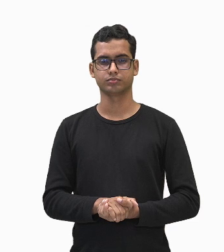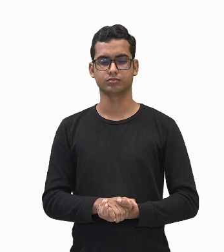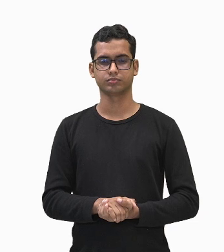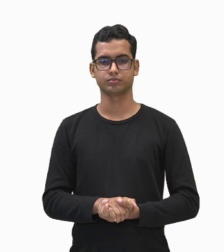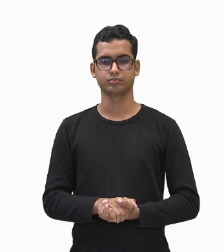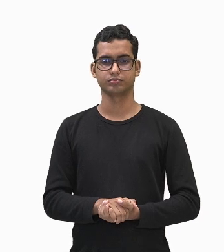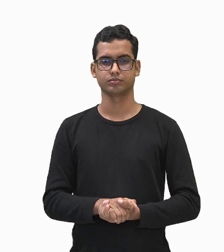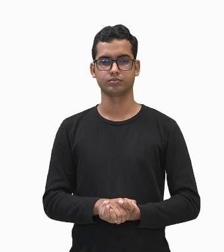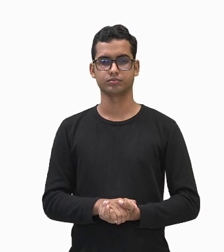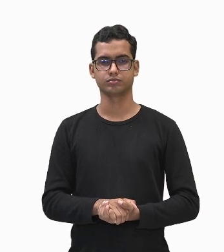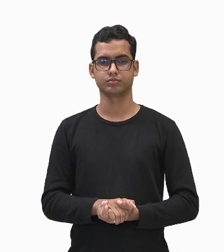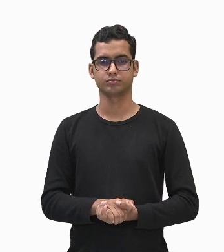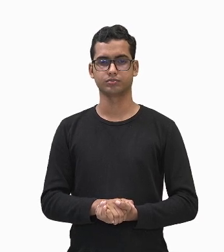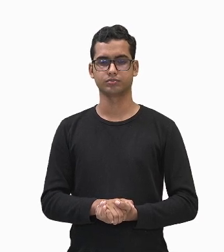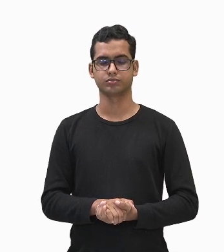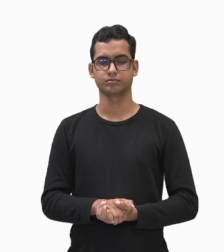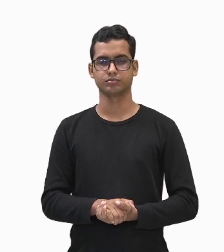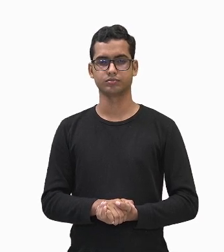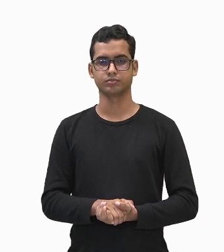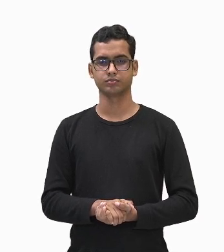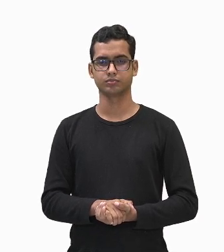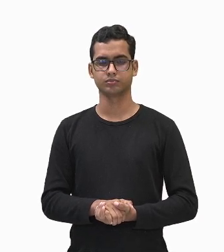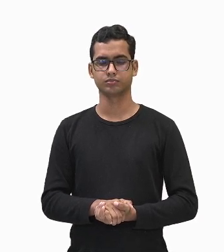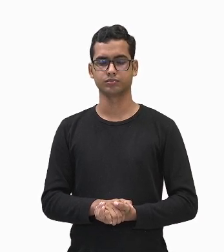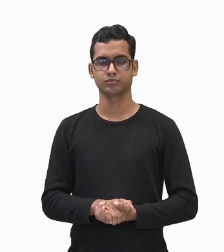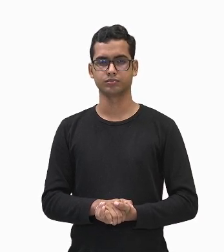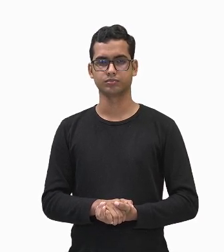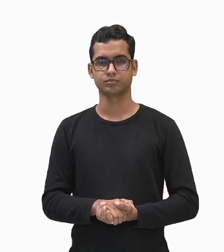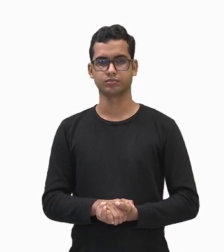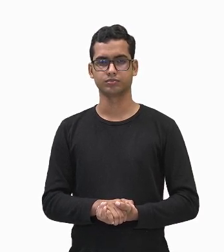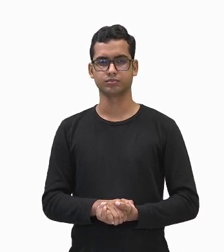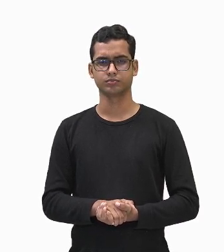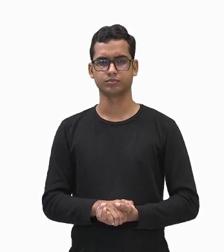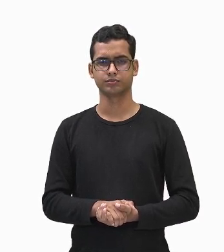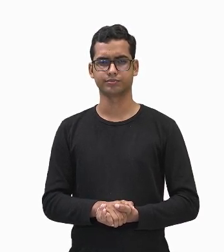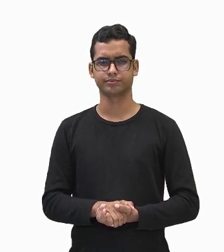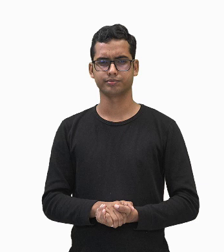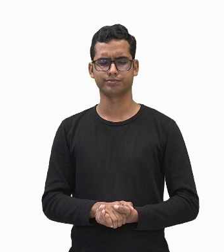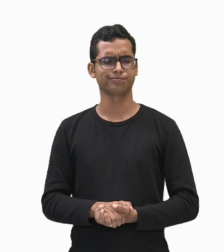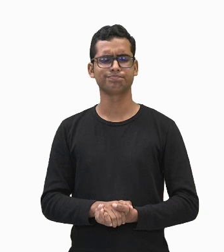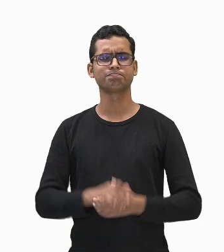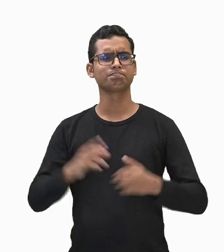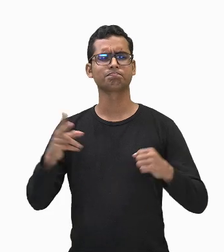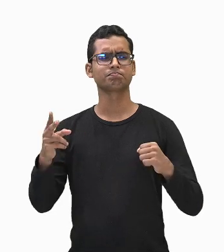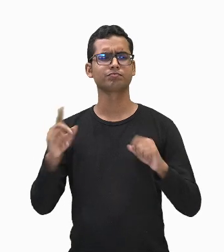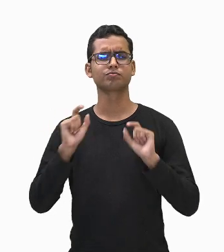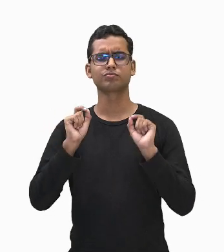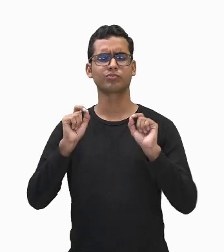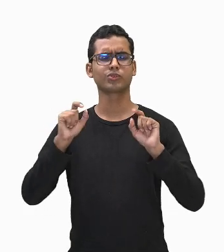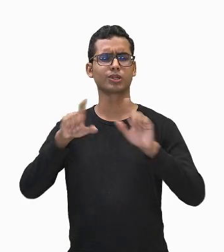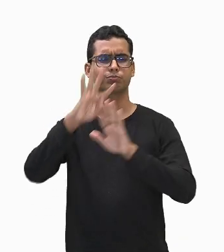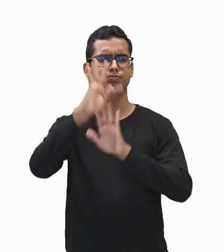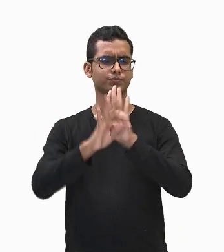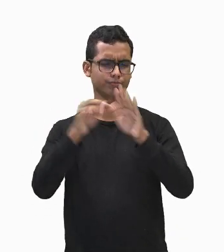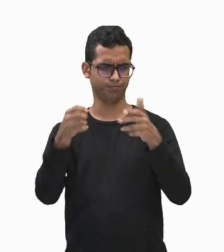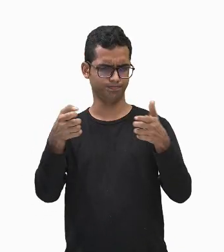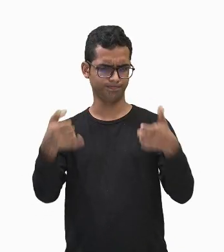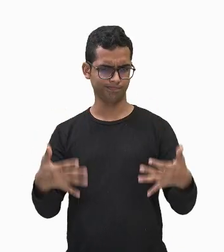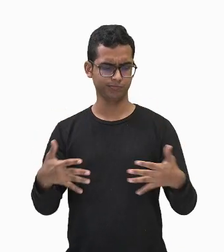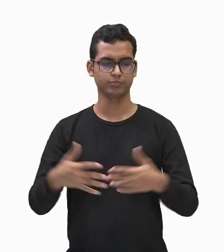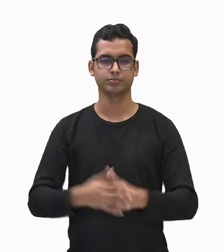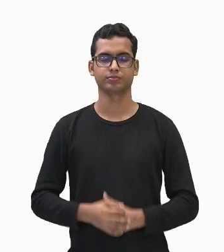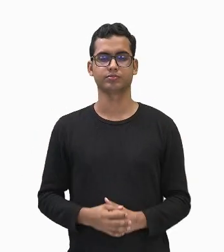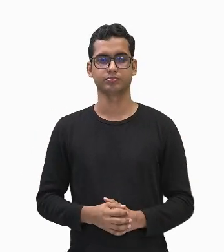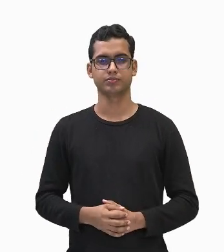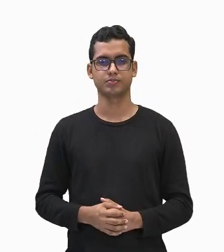misma estructura de conjugação. O que isso quer dizer, professora? Isso quer dizer